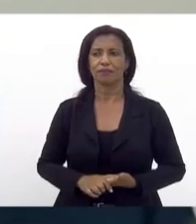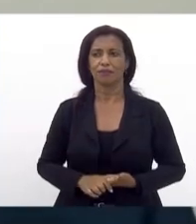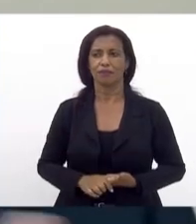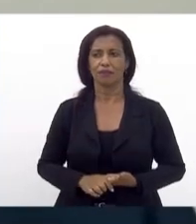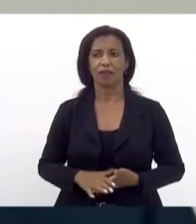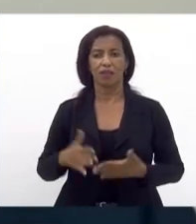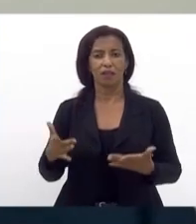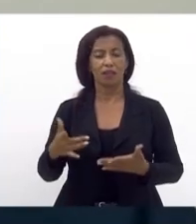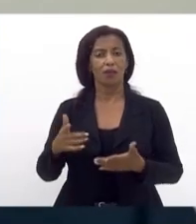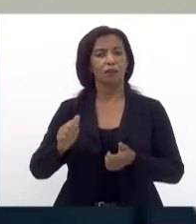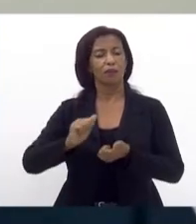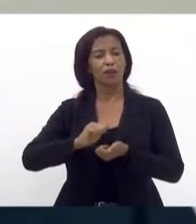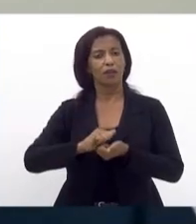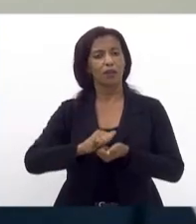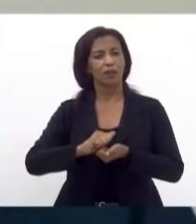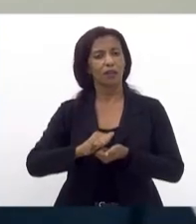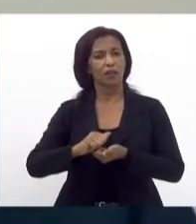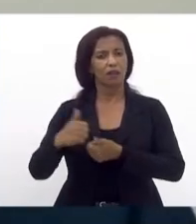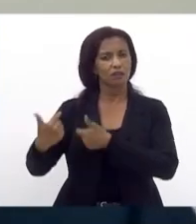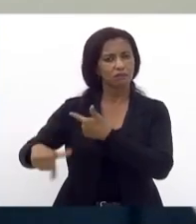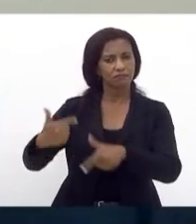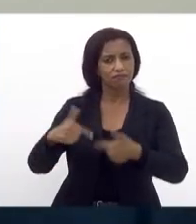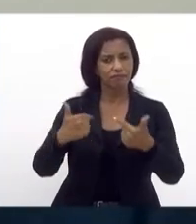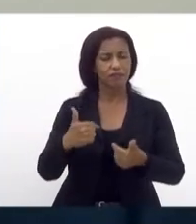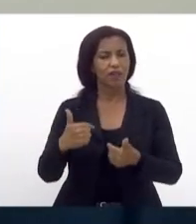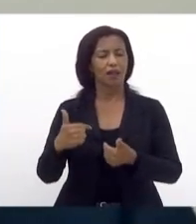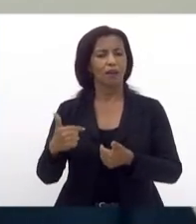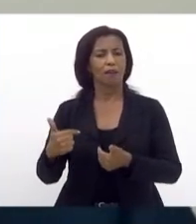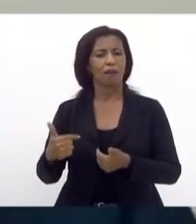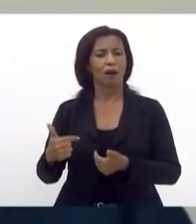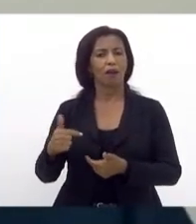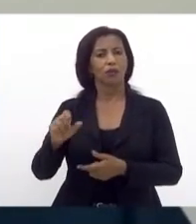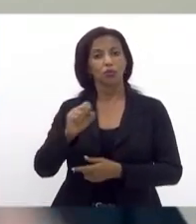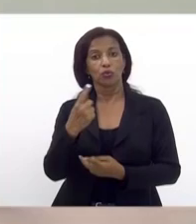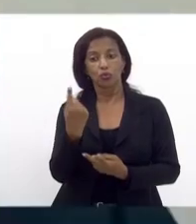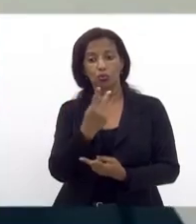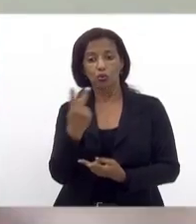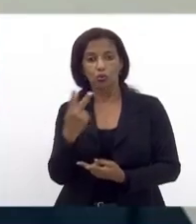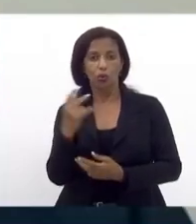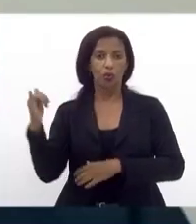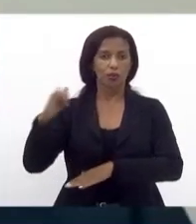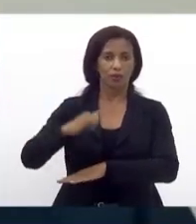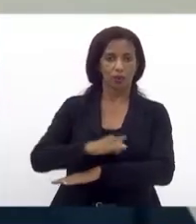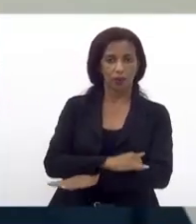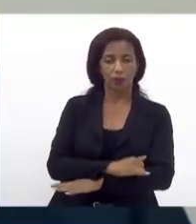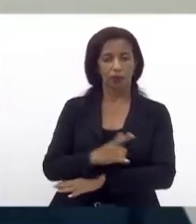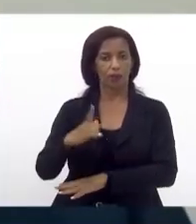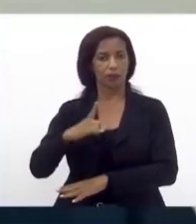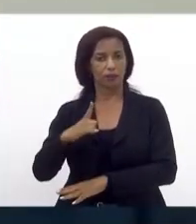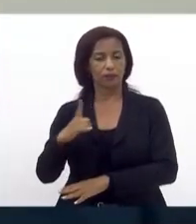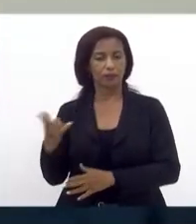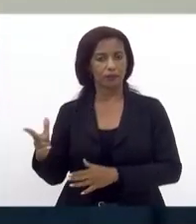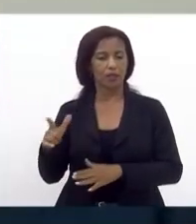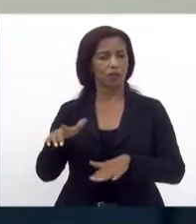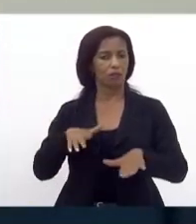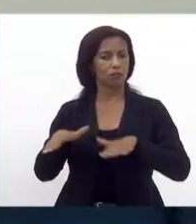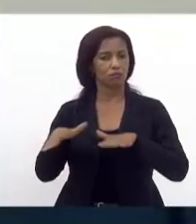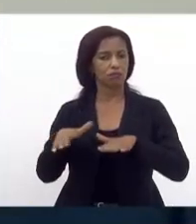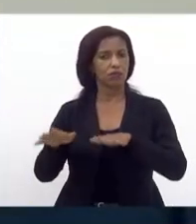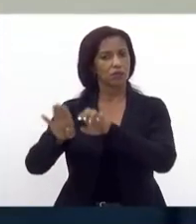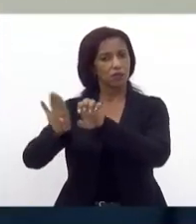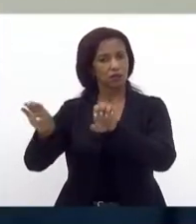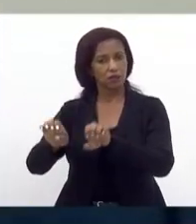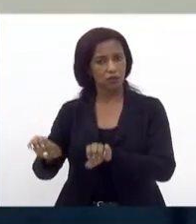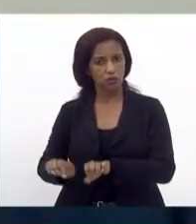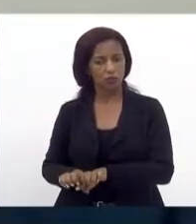Então, para que as atividades do Galeão e do Santos Dumont promovam a otimização dessas